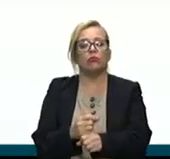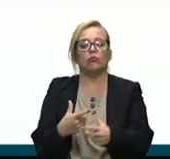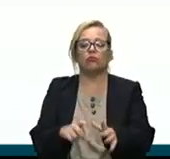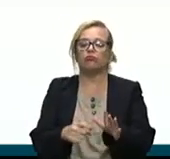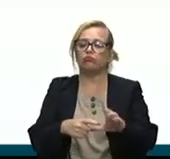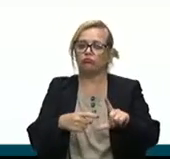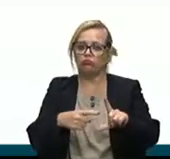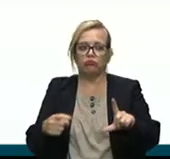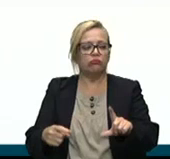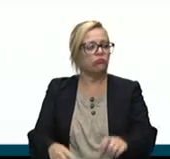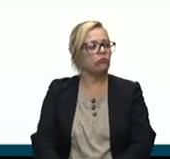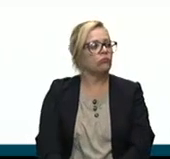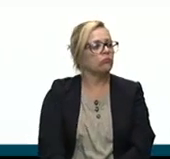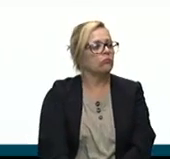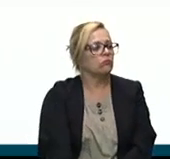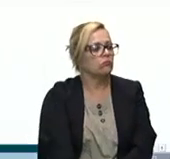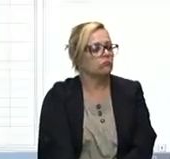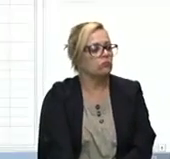gráfico.